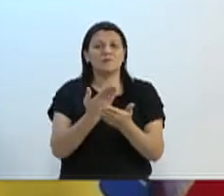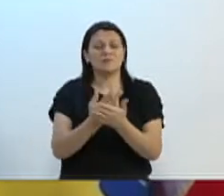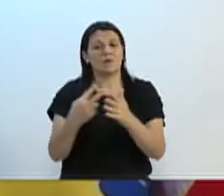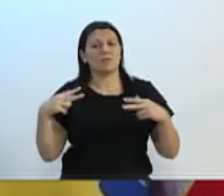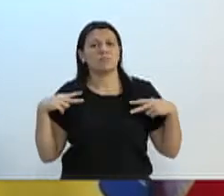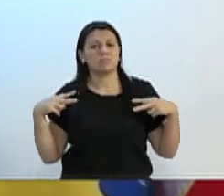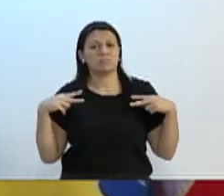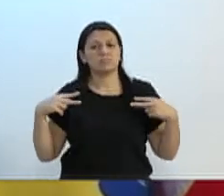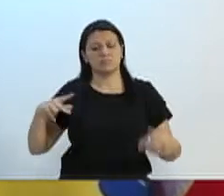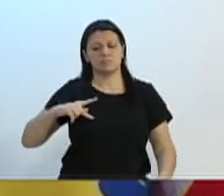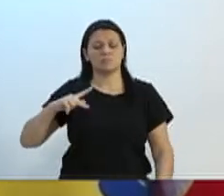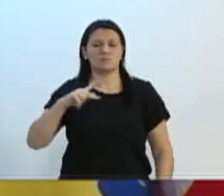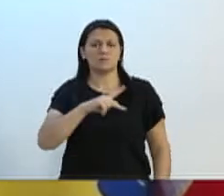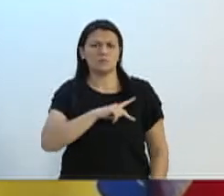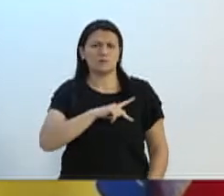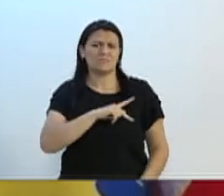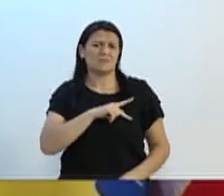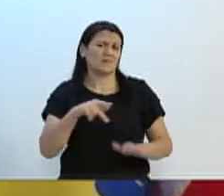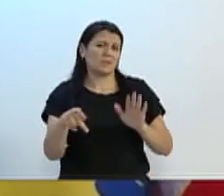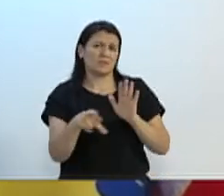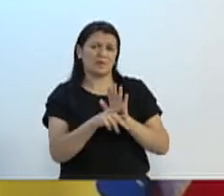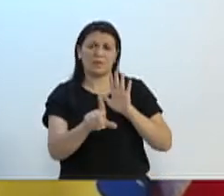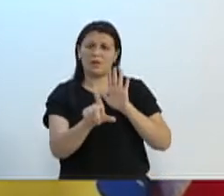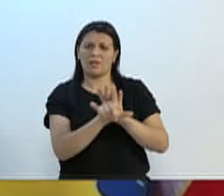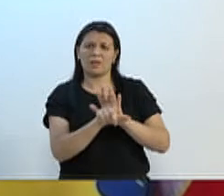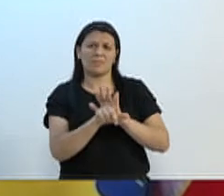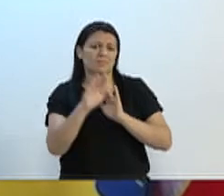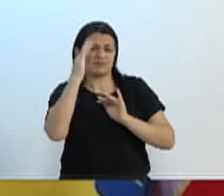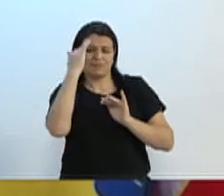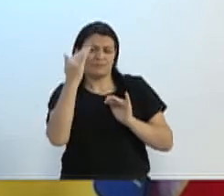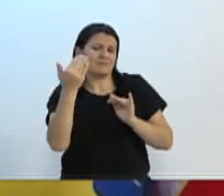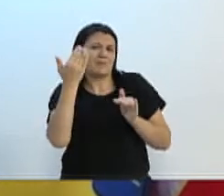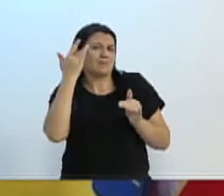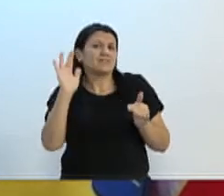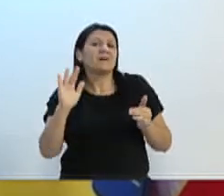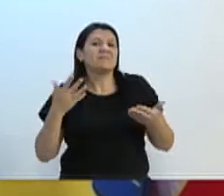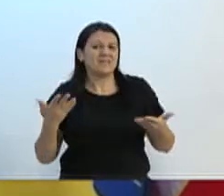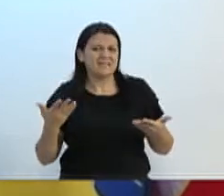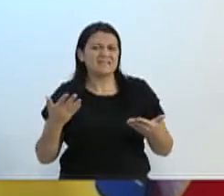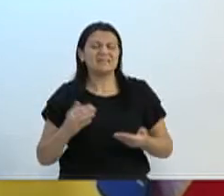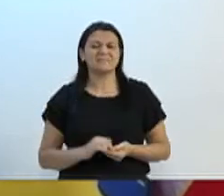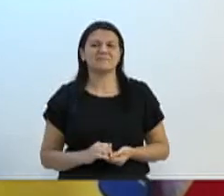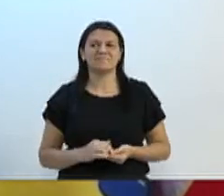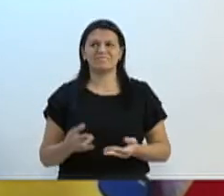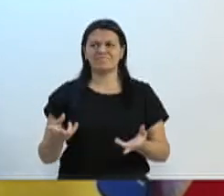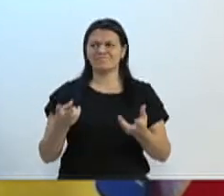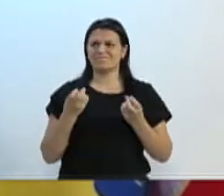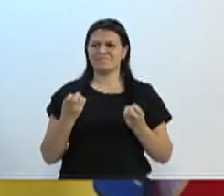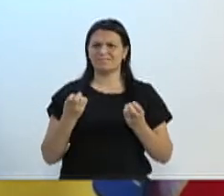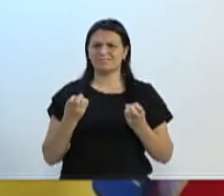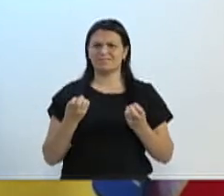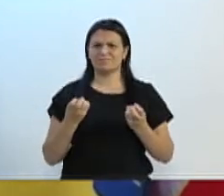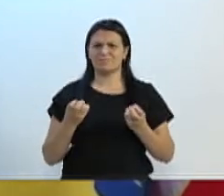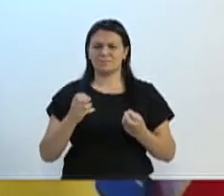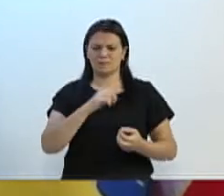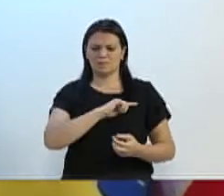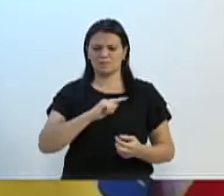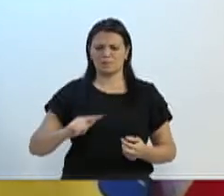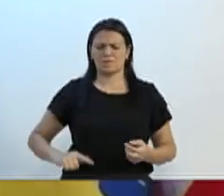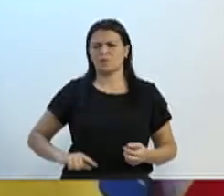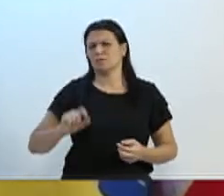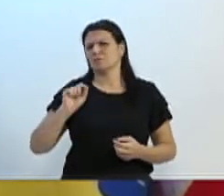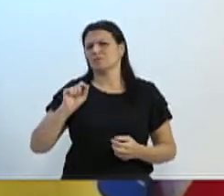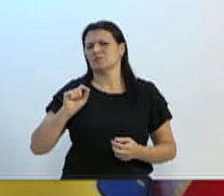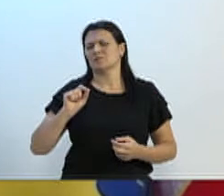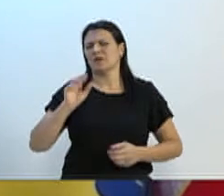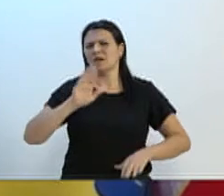nem a própria legislação previa isso. Estamos observando que os governos, nesse momento, estão às vezes um